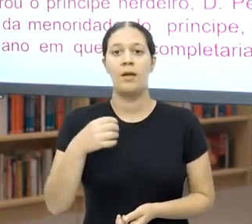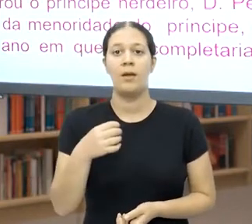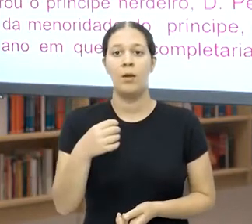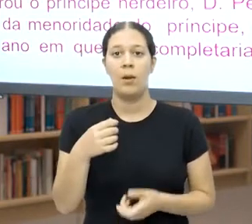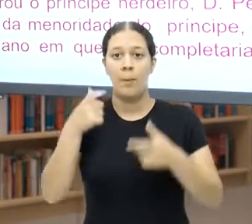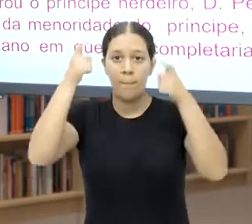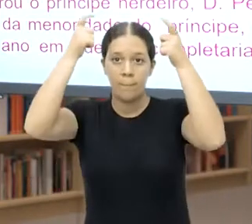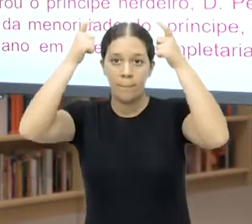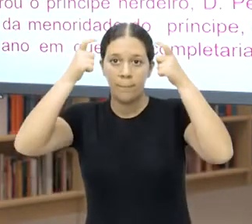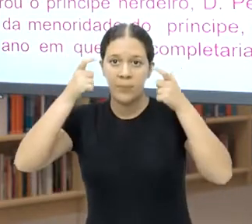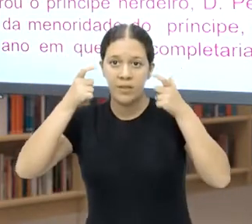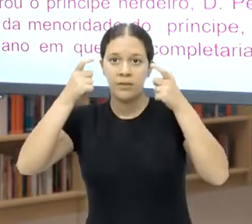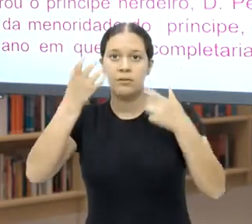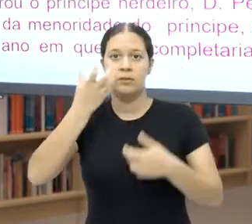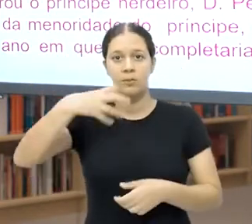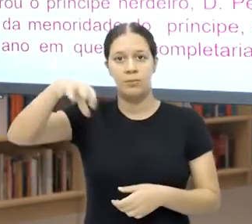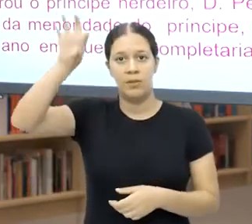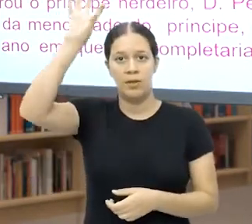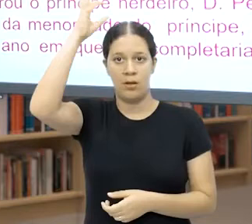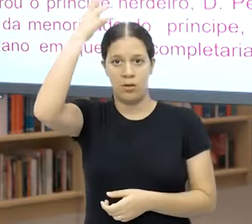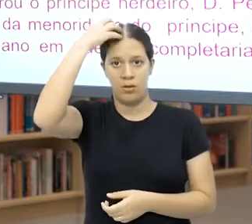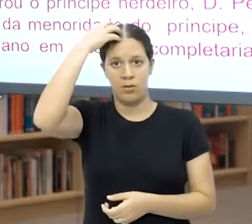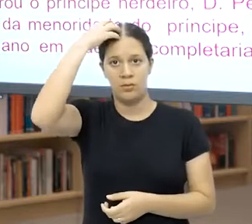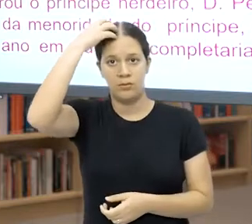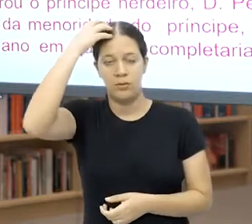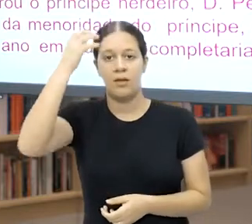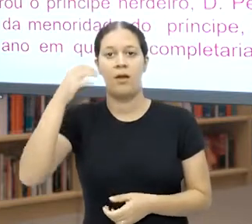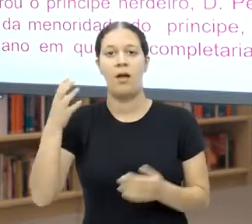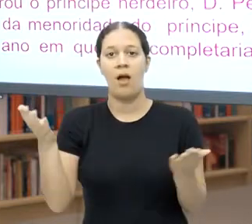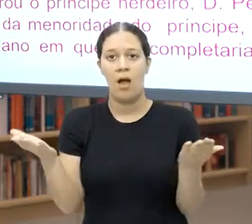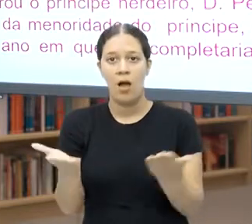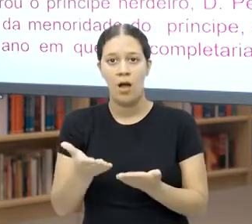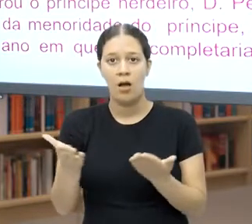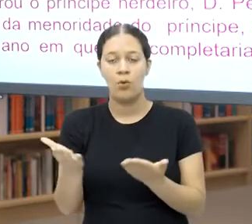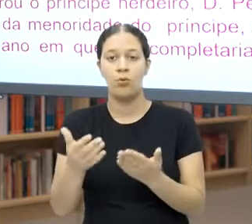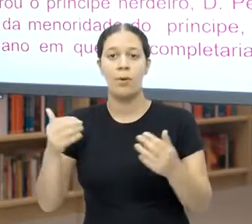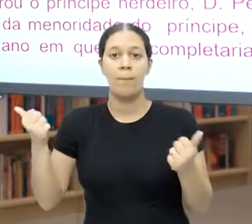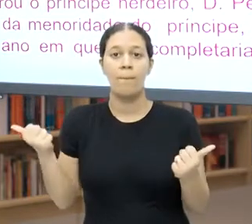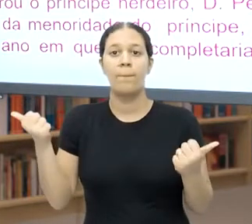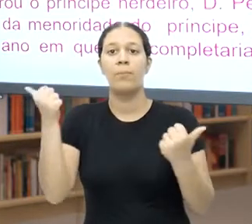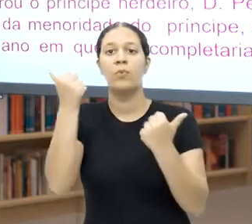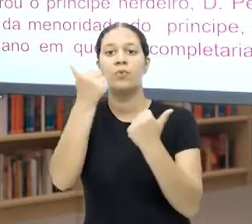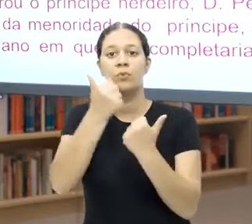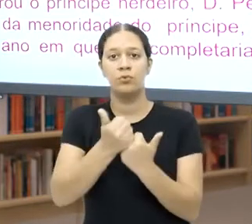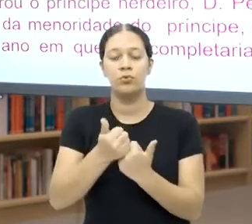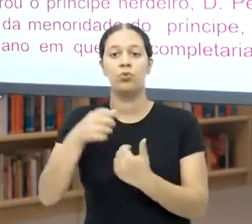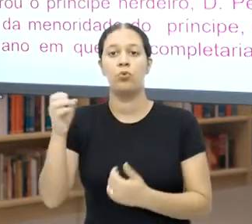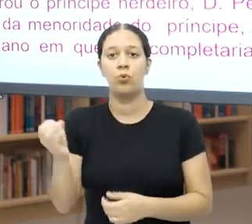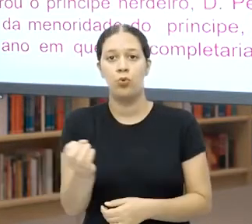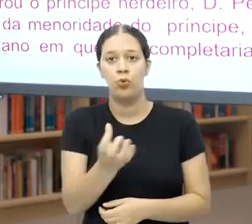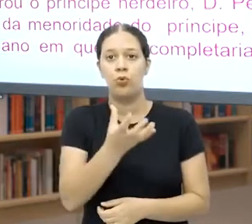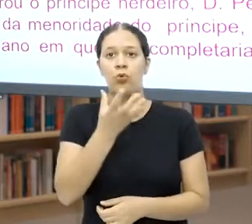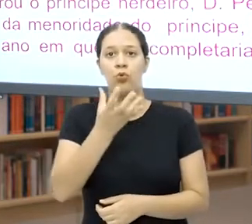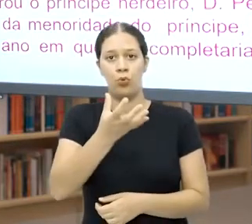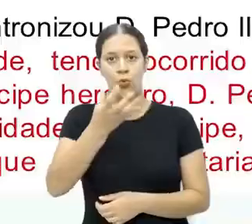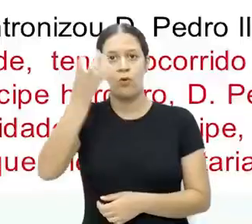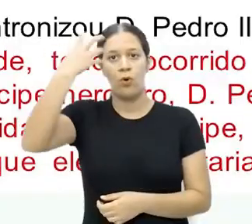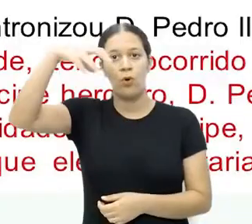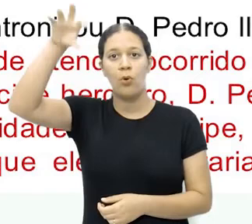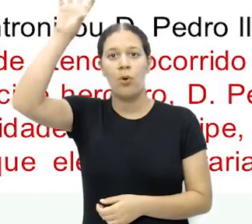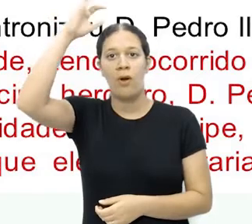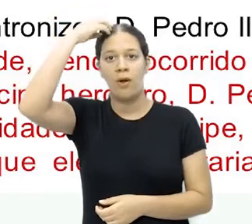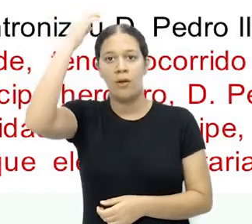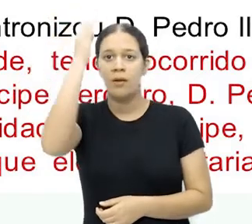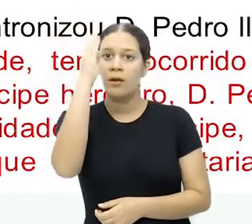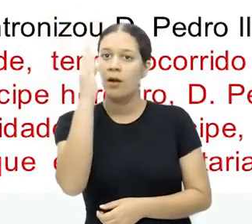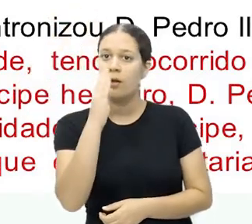príncipe para imperador. Ele toma posse agora como novo imperador, o novo rei do Brasil.